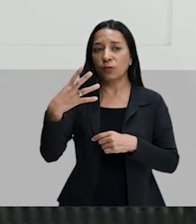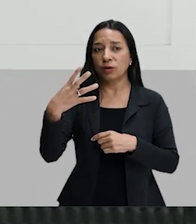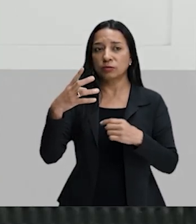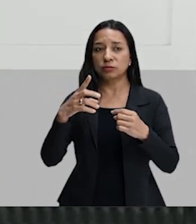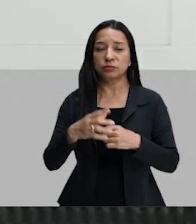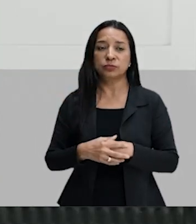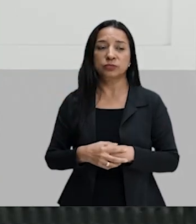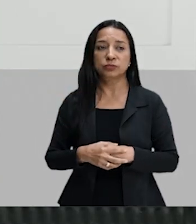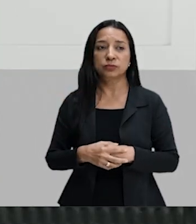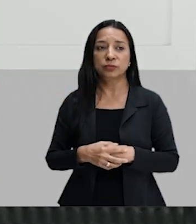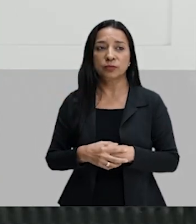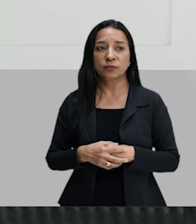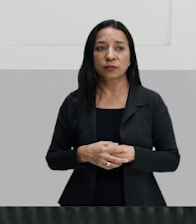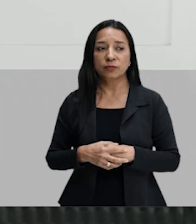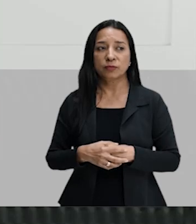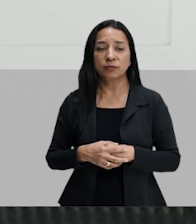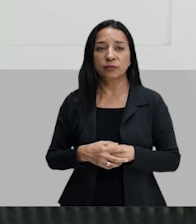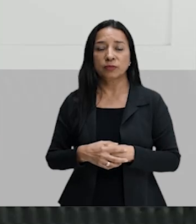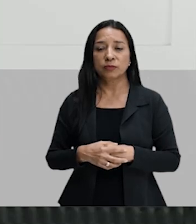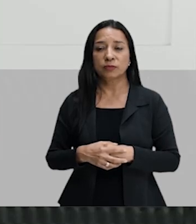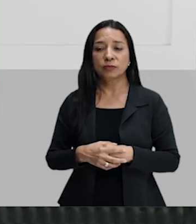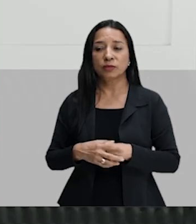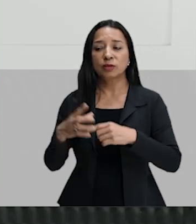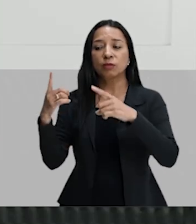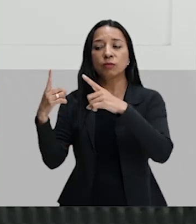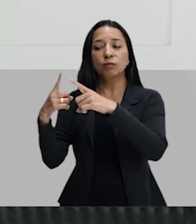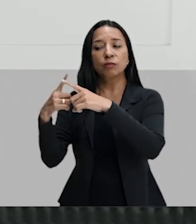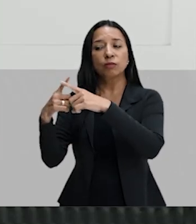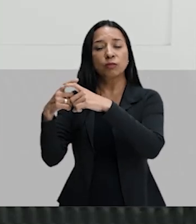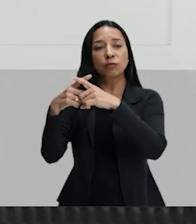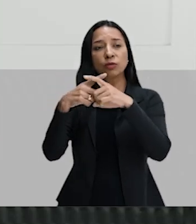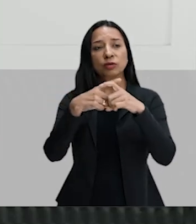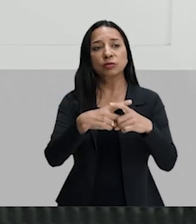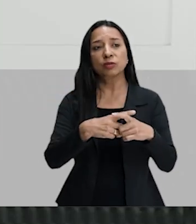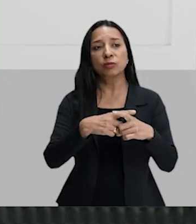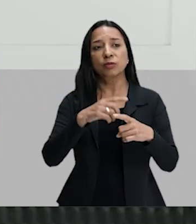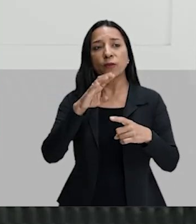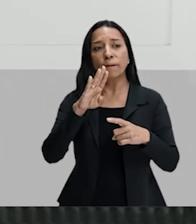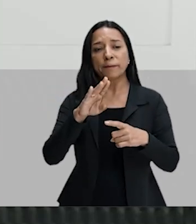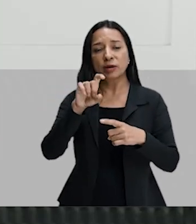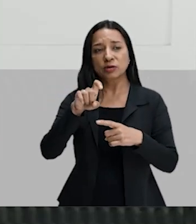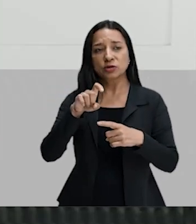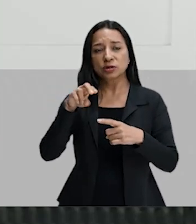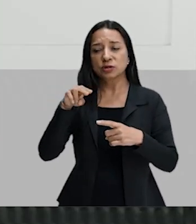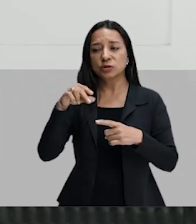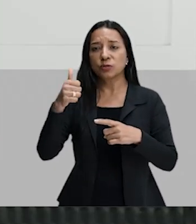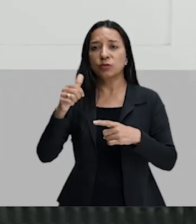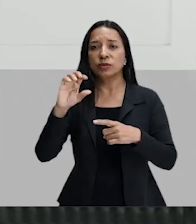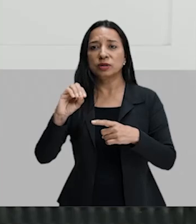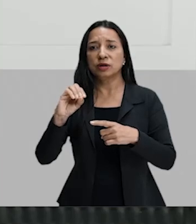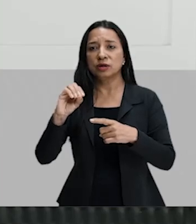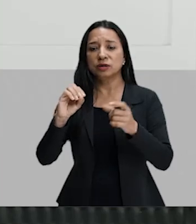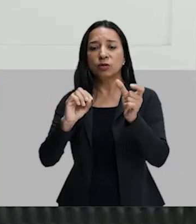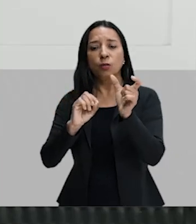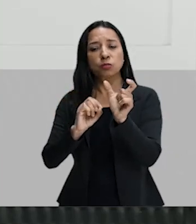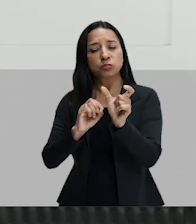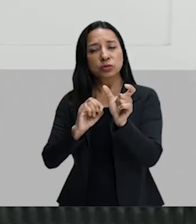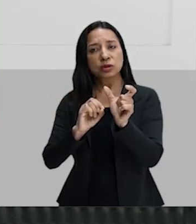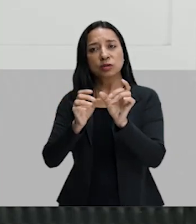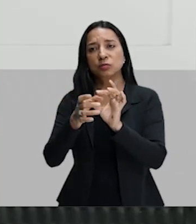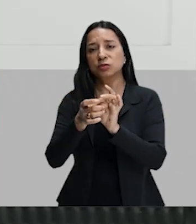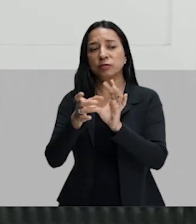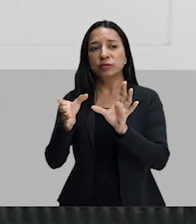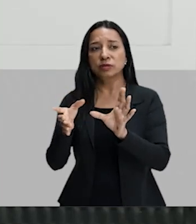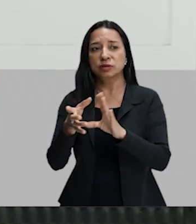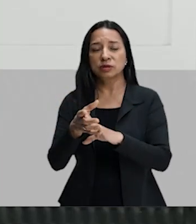grau. Professor, esse polinômio aqui, bx igual a 10, só tem um termo independente. Tá? Isso aqui